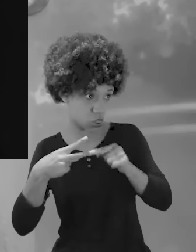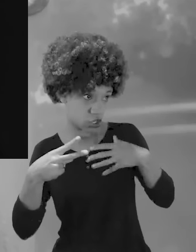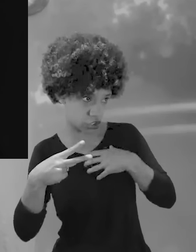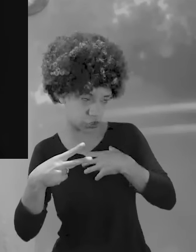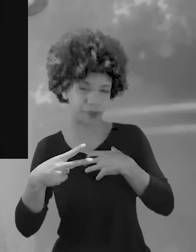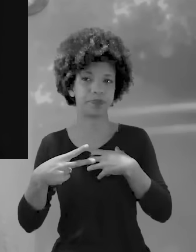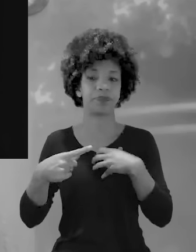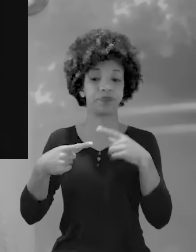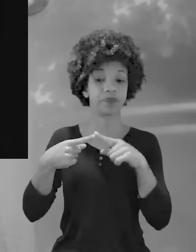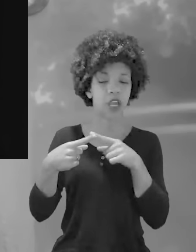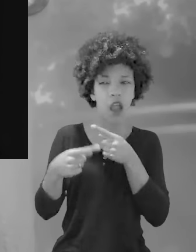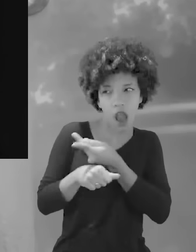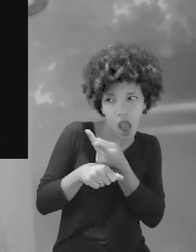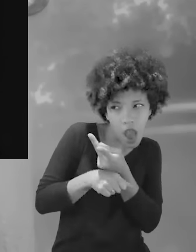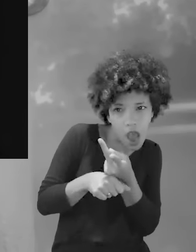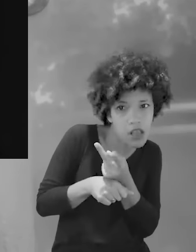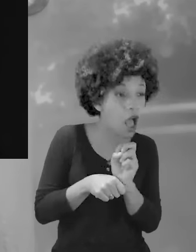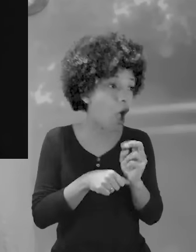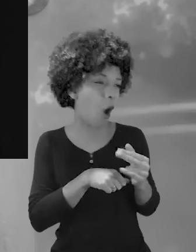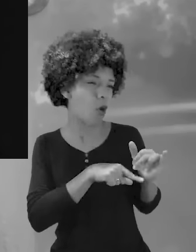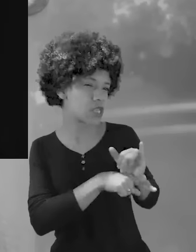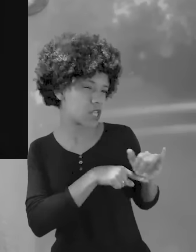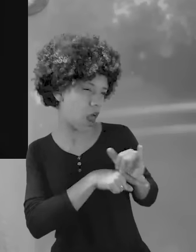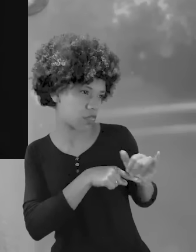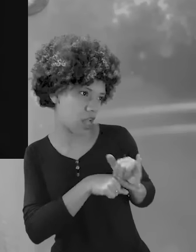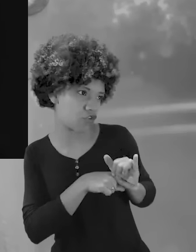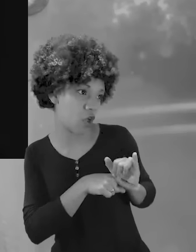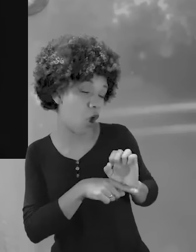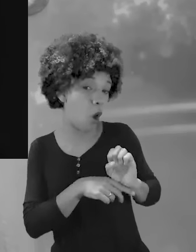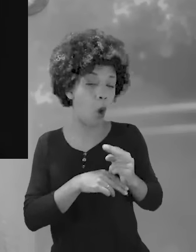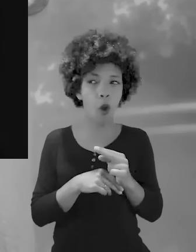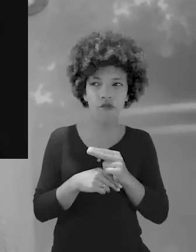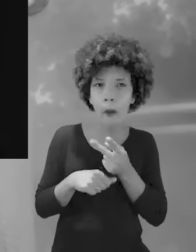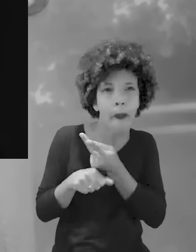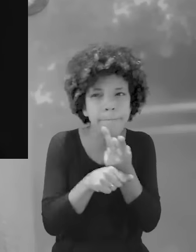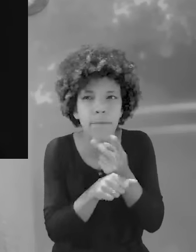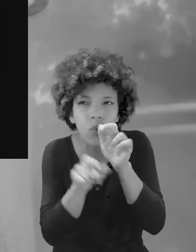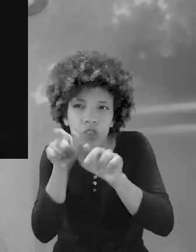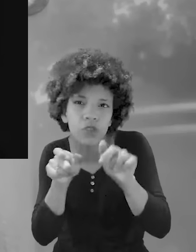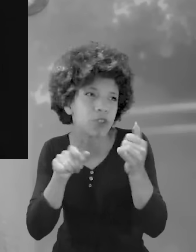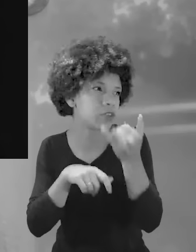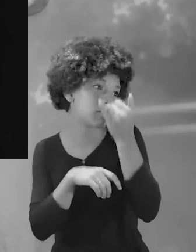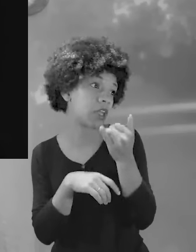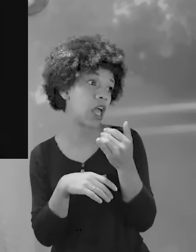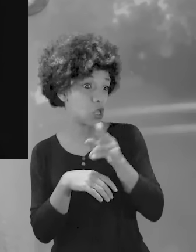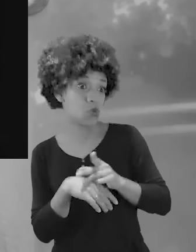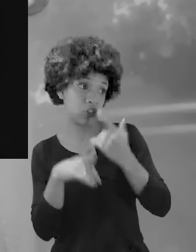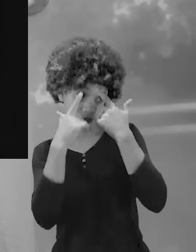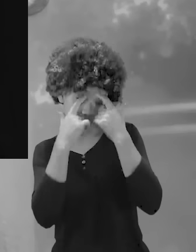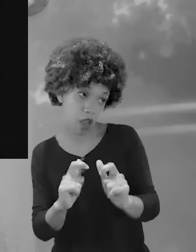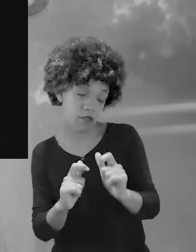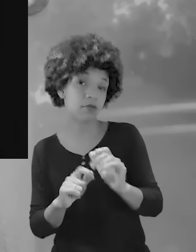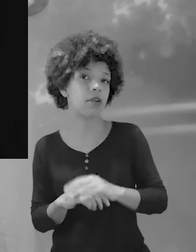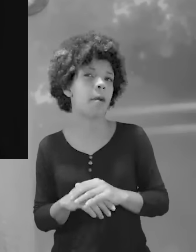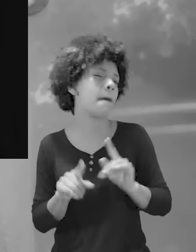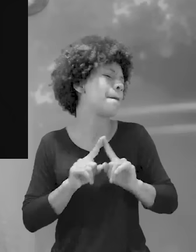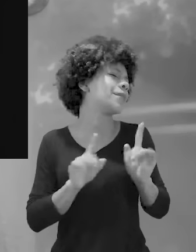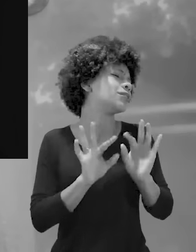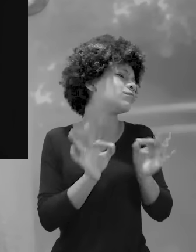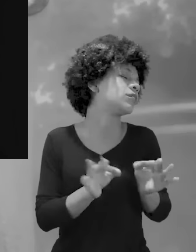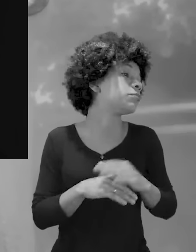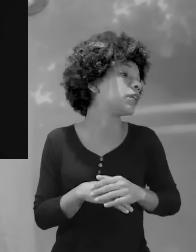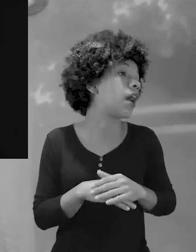se a gente fala caça ou pesca eles vão atrás de uma vítima às vezes usam até de violência tal mas o